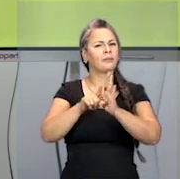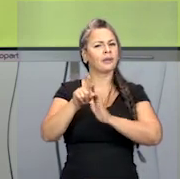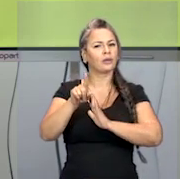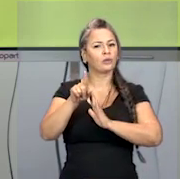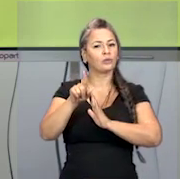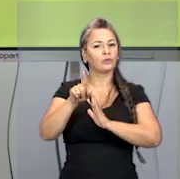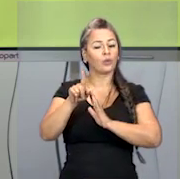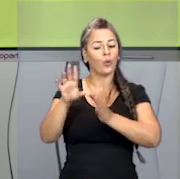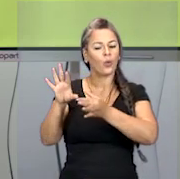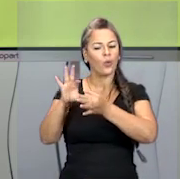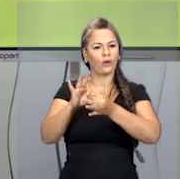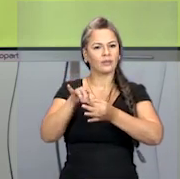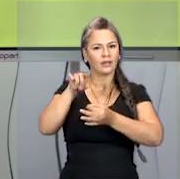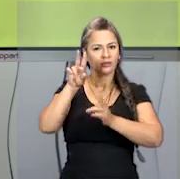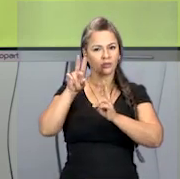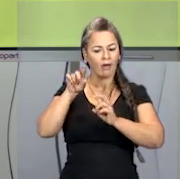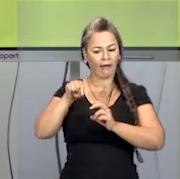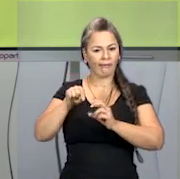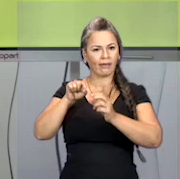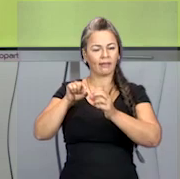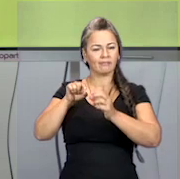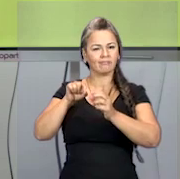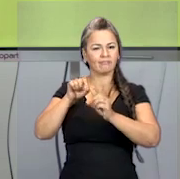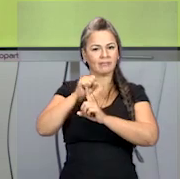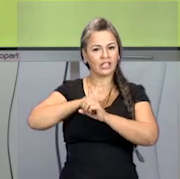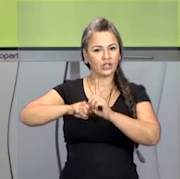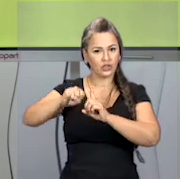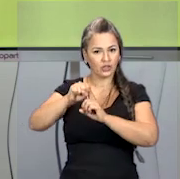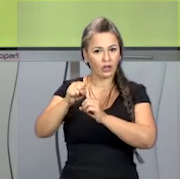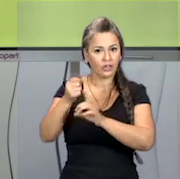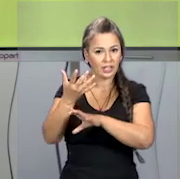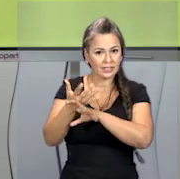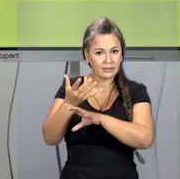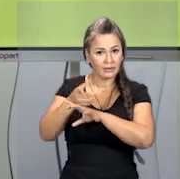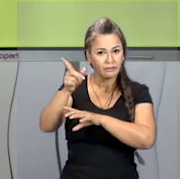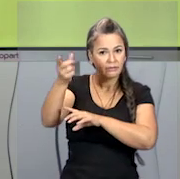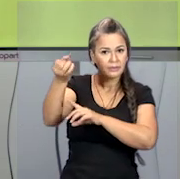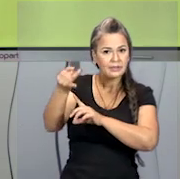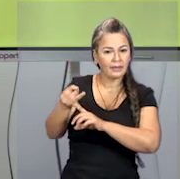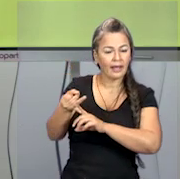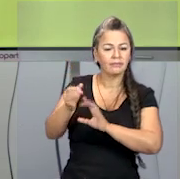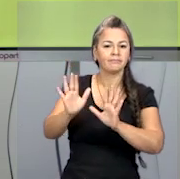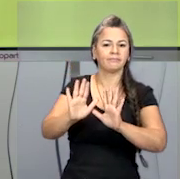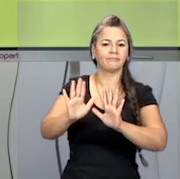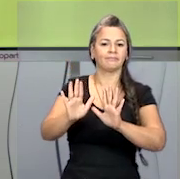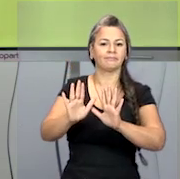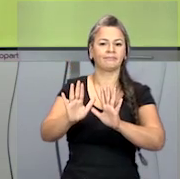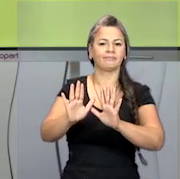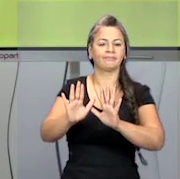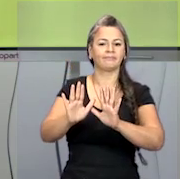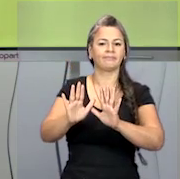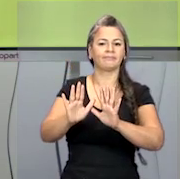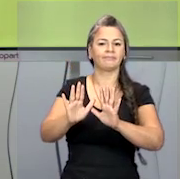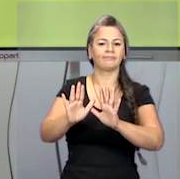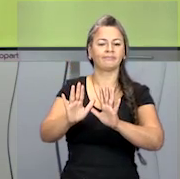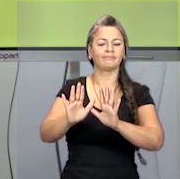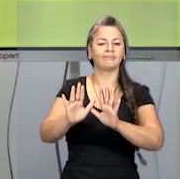contexto de sociologia, nós não vamos buscar explicar essas práticas, porque muitas